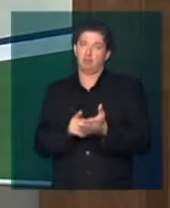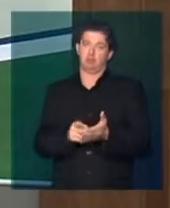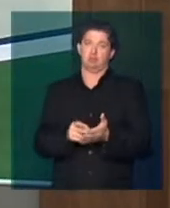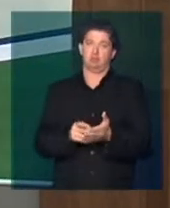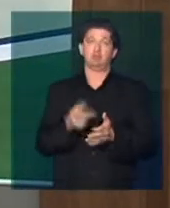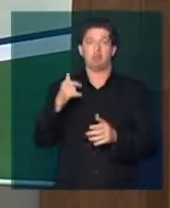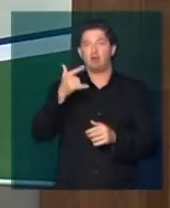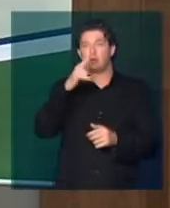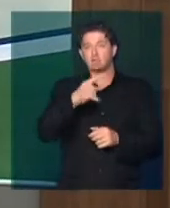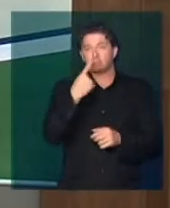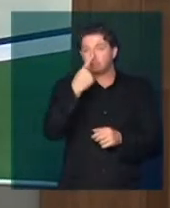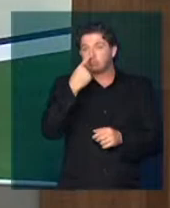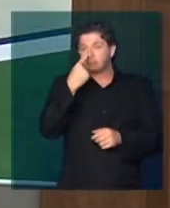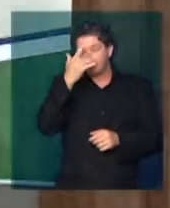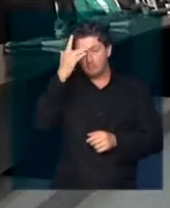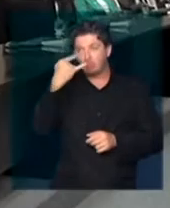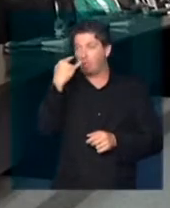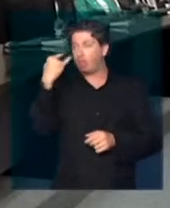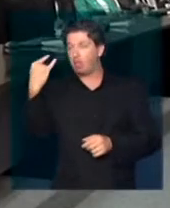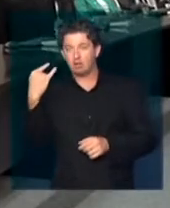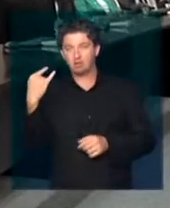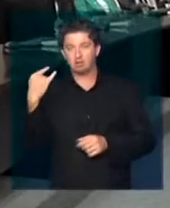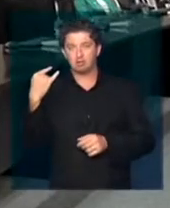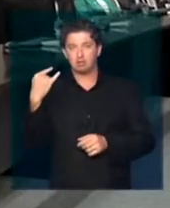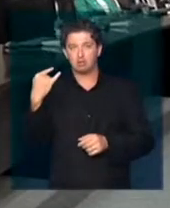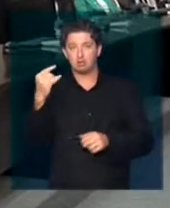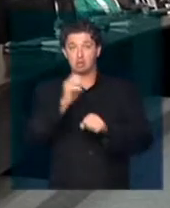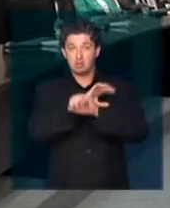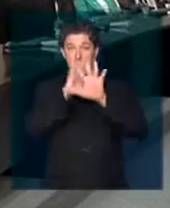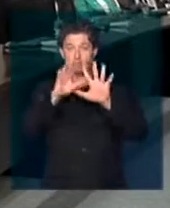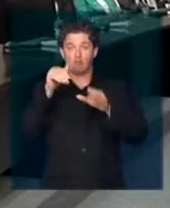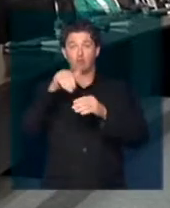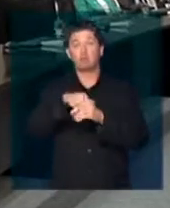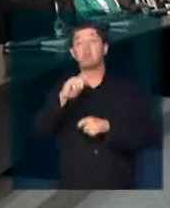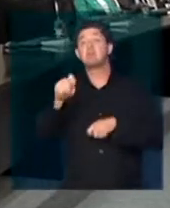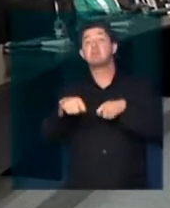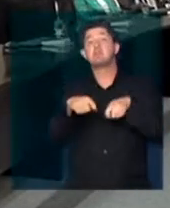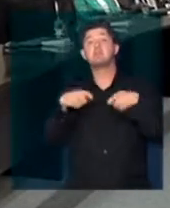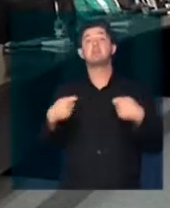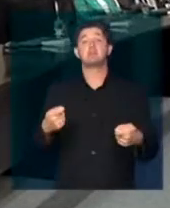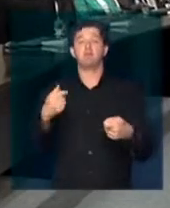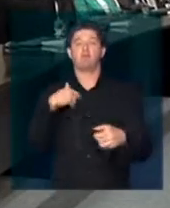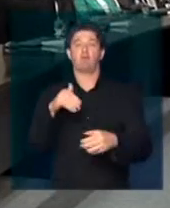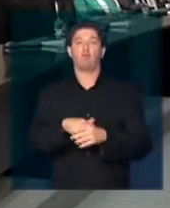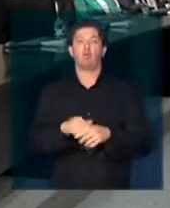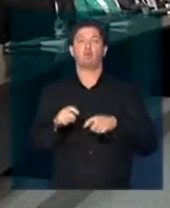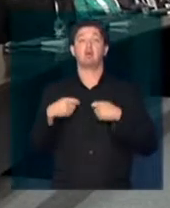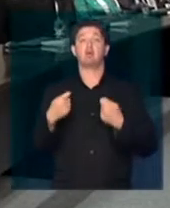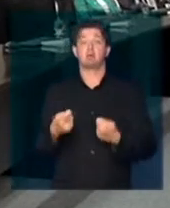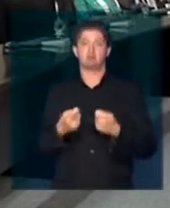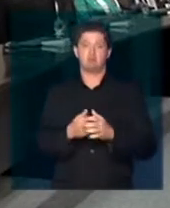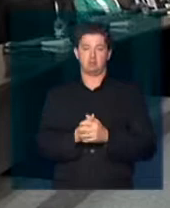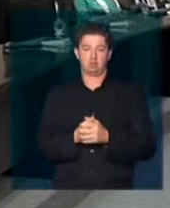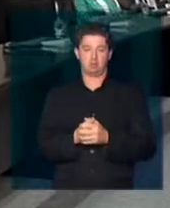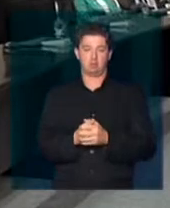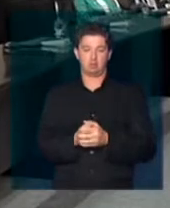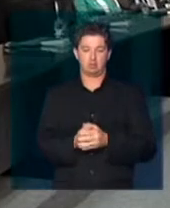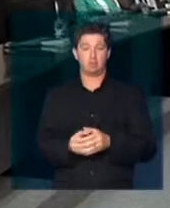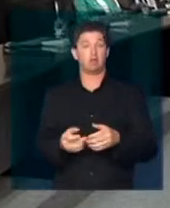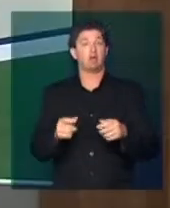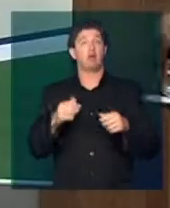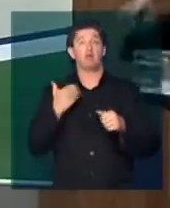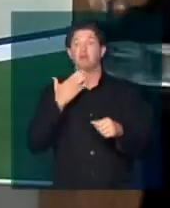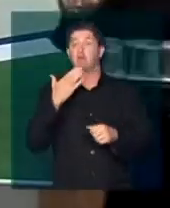administrativa para poder conquistar o voto, para poder dar nitidez ao eleitor, para quando ele for votar, saber exatamente em favor do que está votando e contra o que